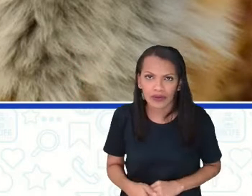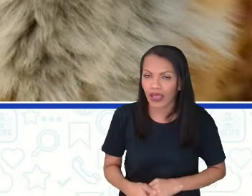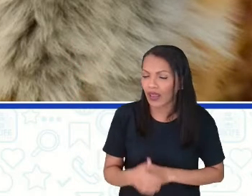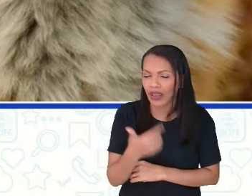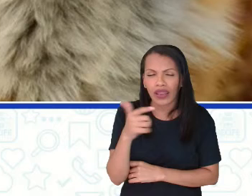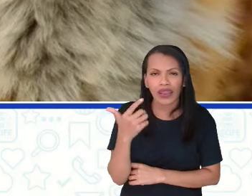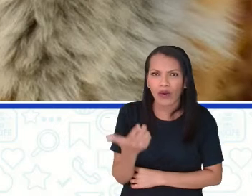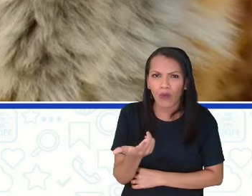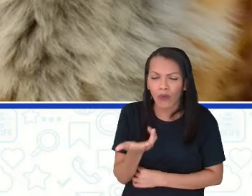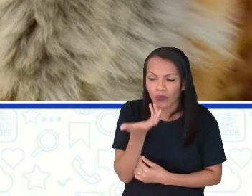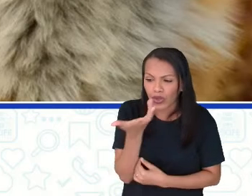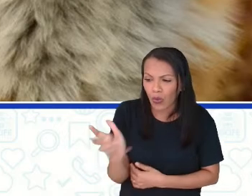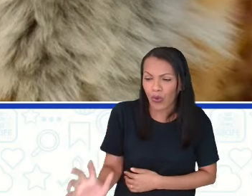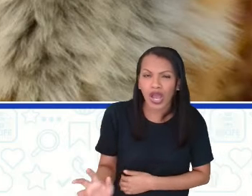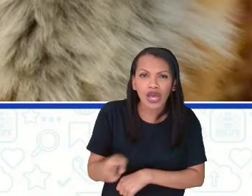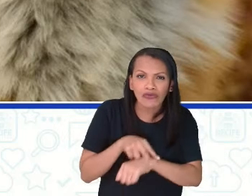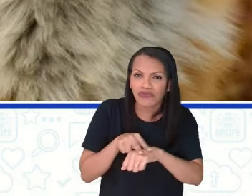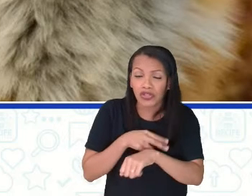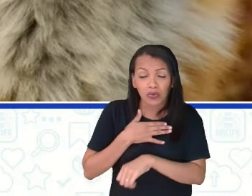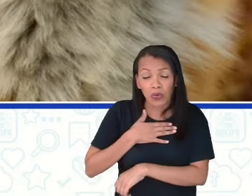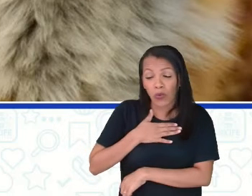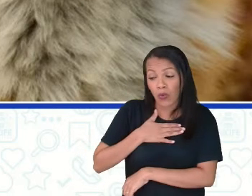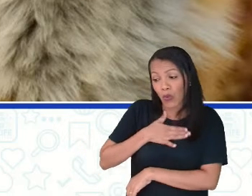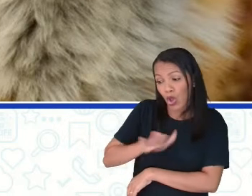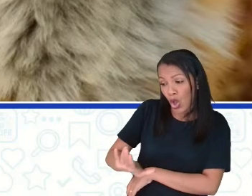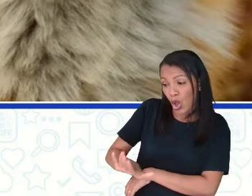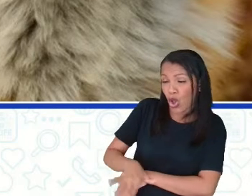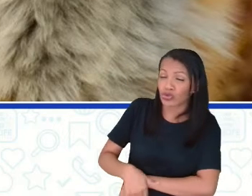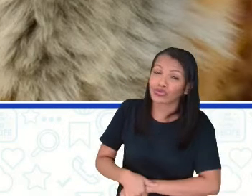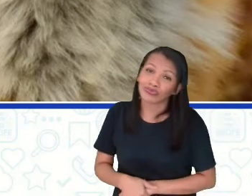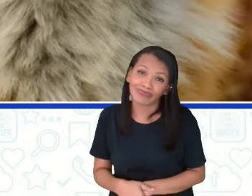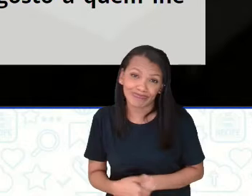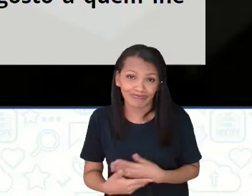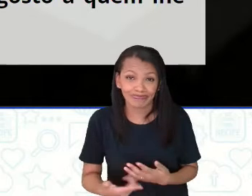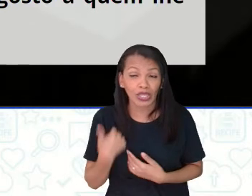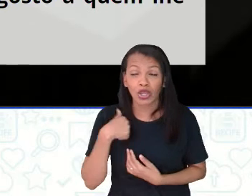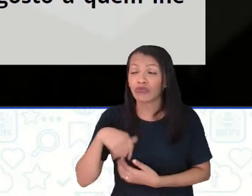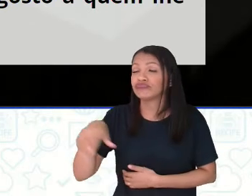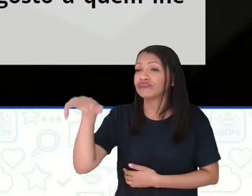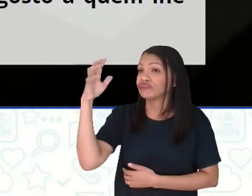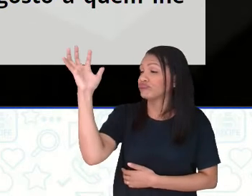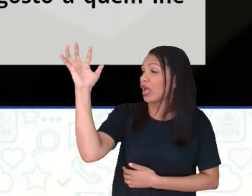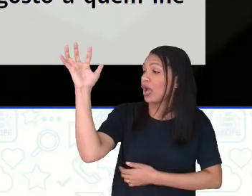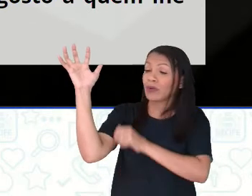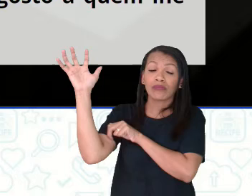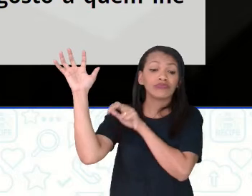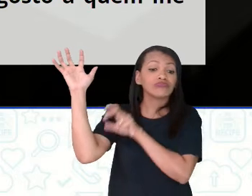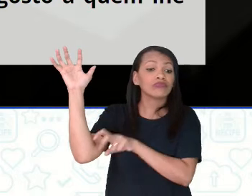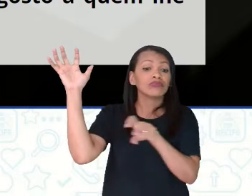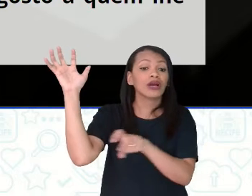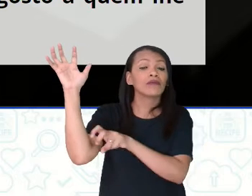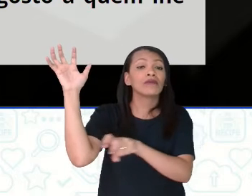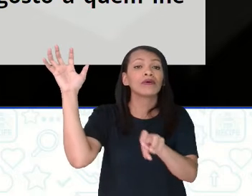verdes, pois não gosto delas assim. Dito isto, foi-se embora.